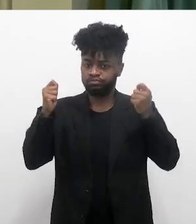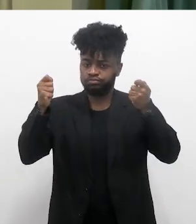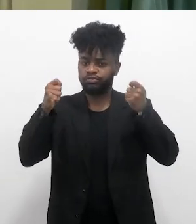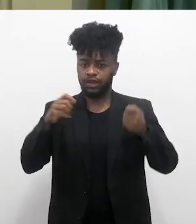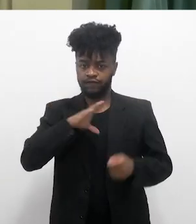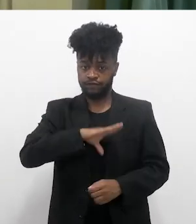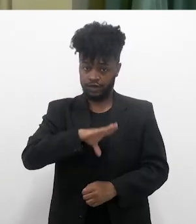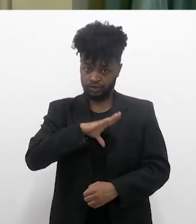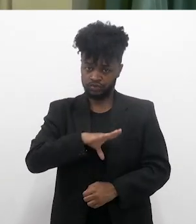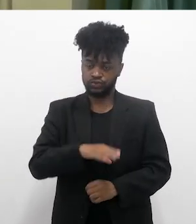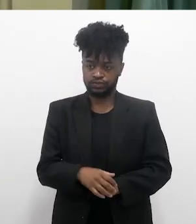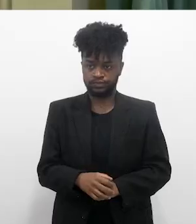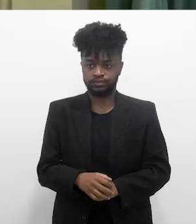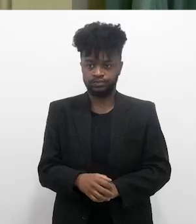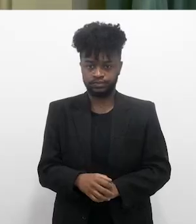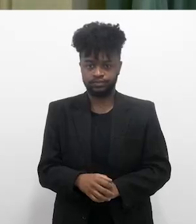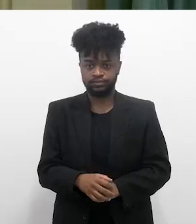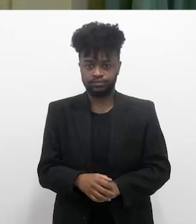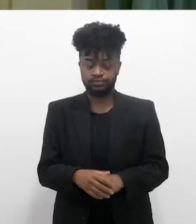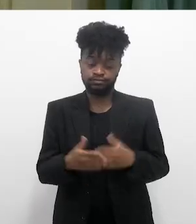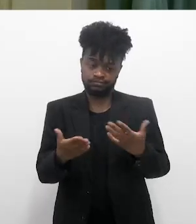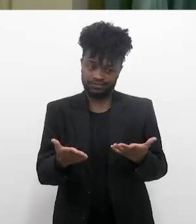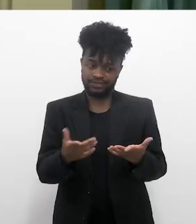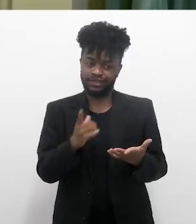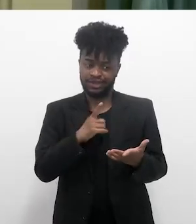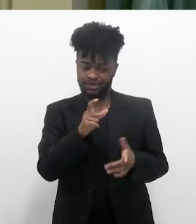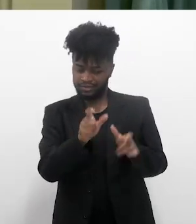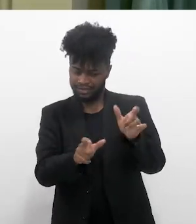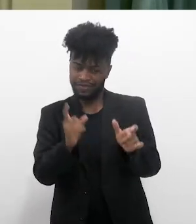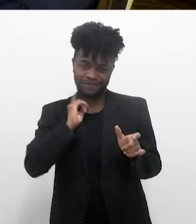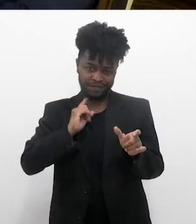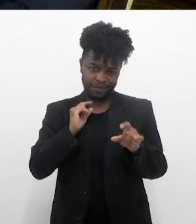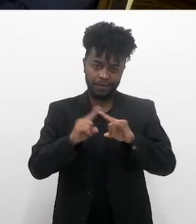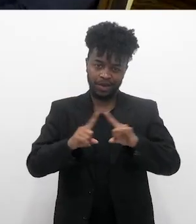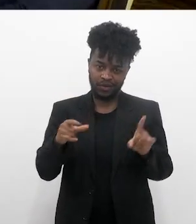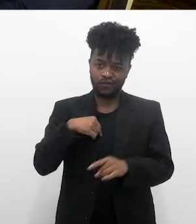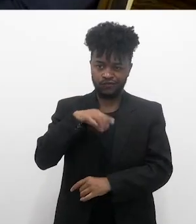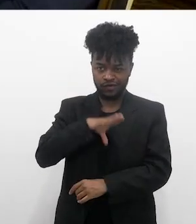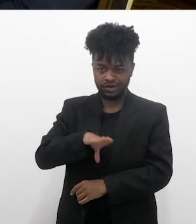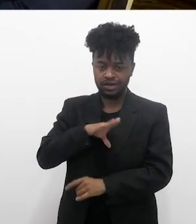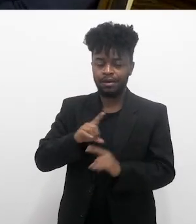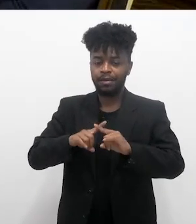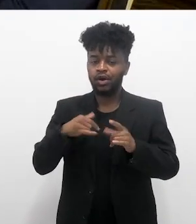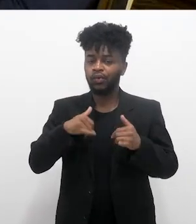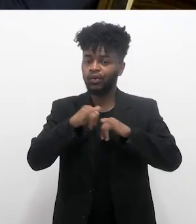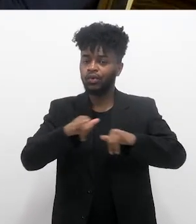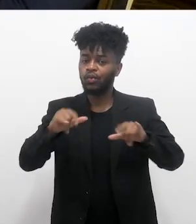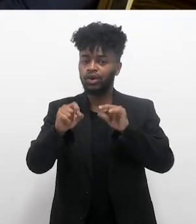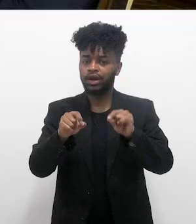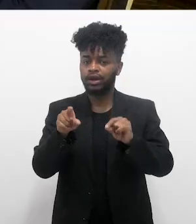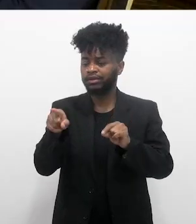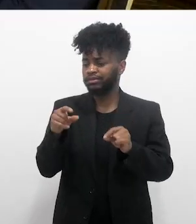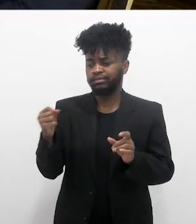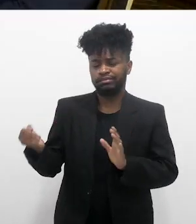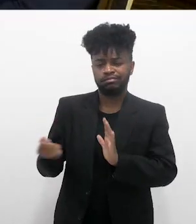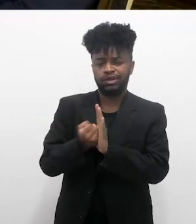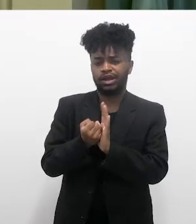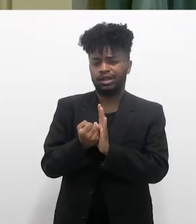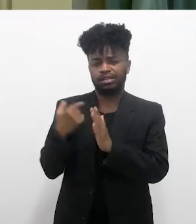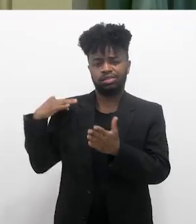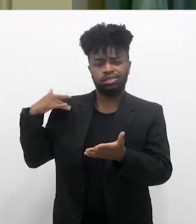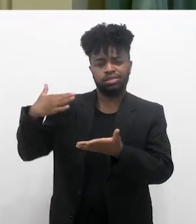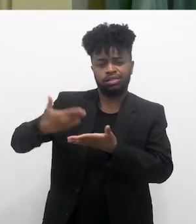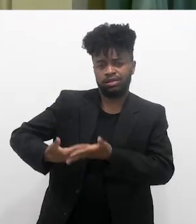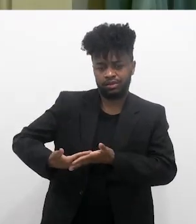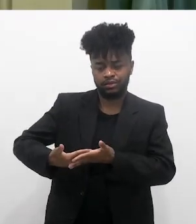e lá todo mundo flamenguista, eu sou vascaíno, mas eu costumo dizer que o Zico é uma pessoa atemporal